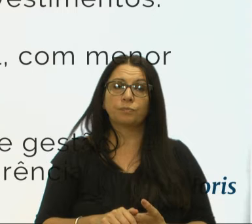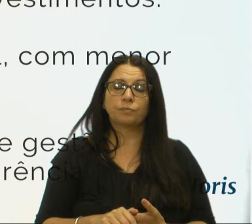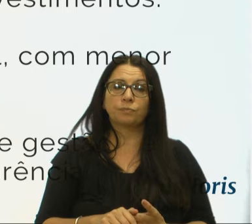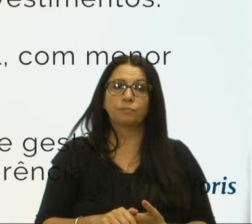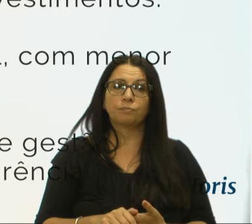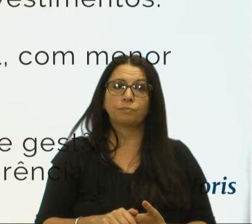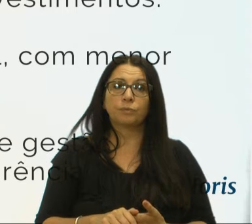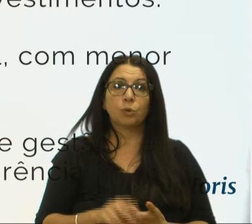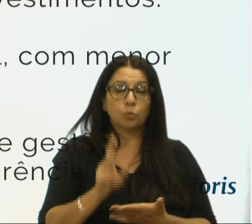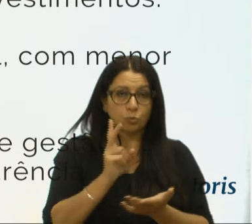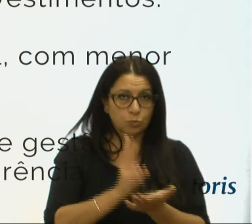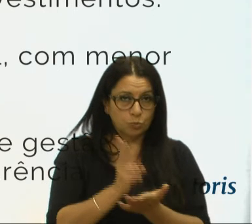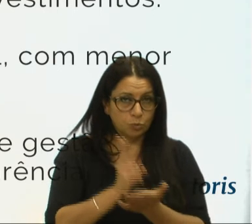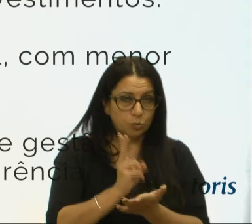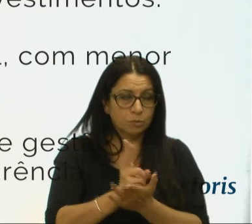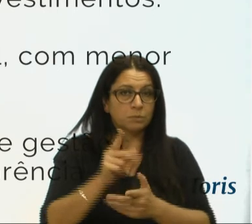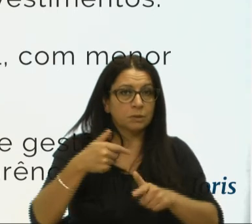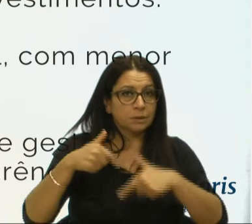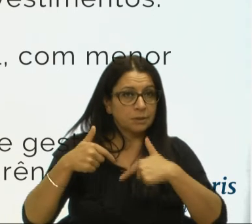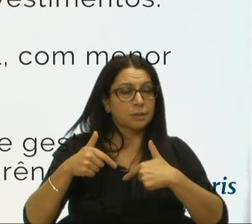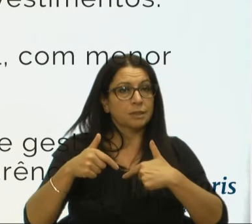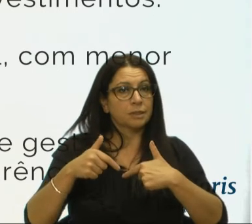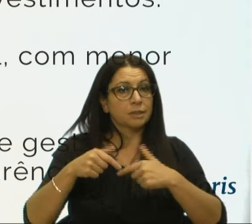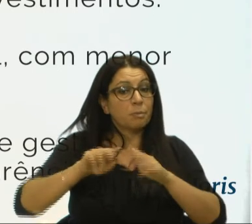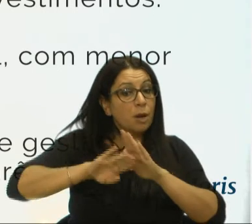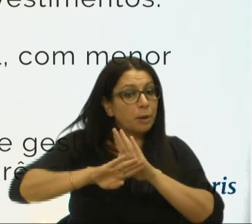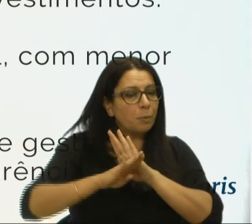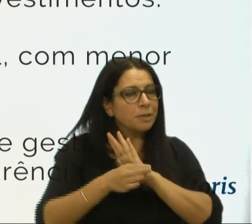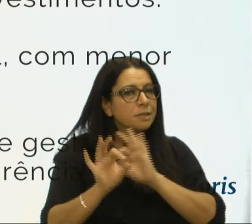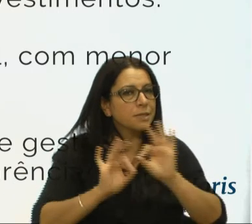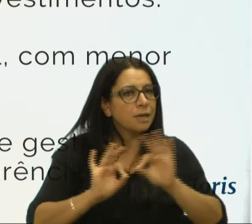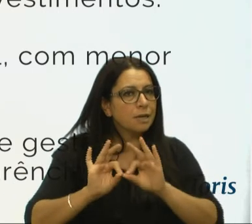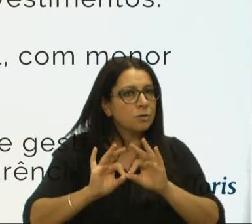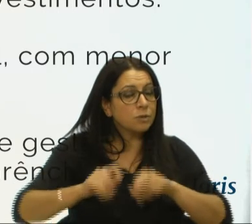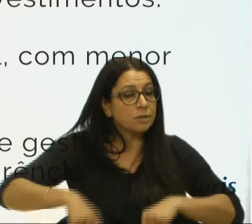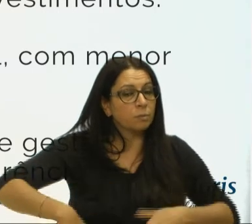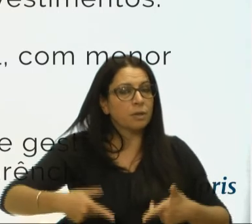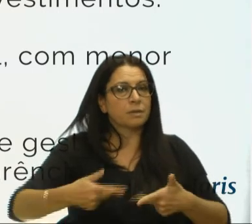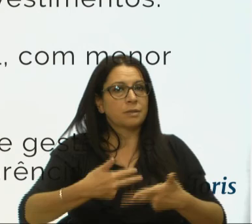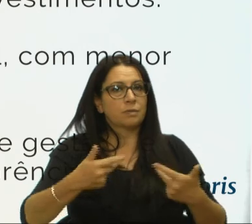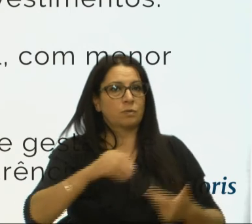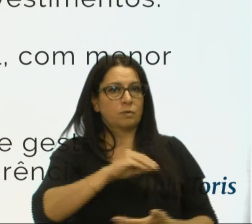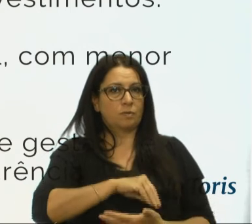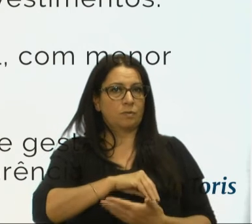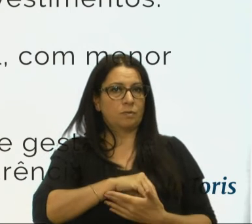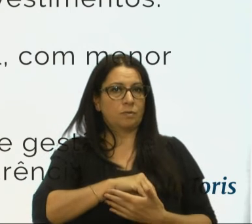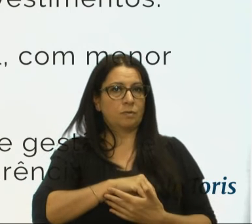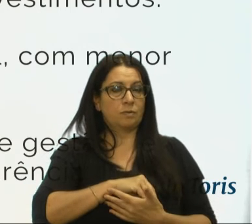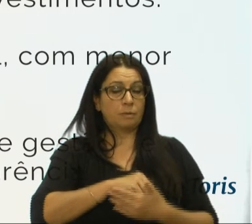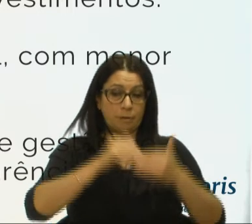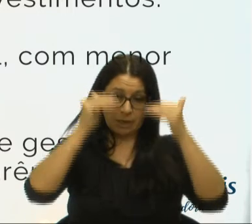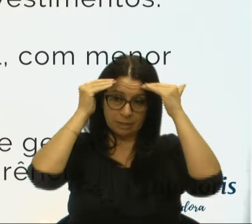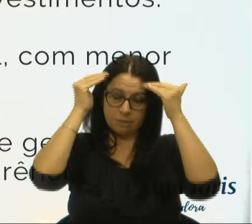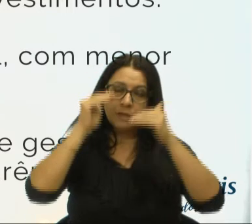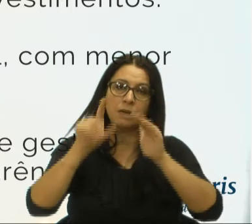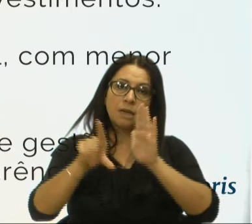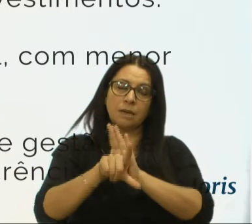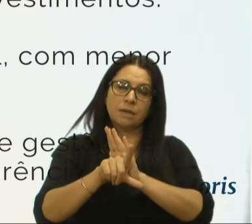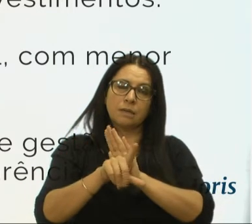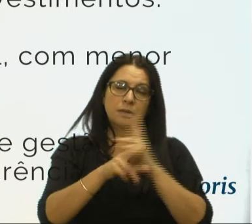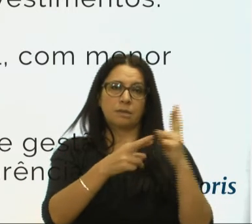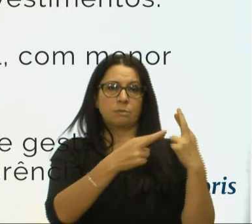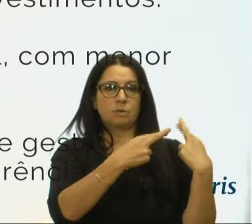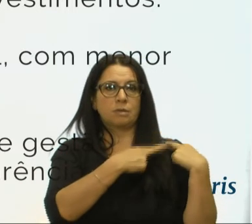né, continuar trabalhando para a adequação dessas despesas de pessoal, justamente para respeitar a lei de